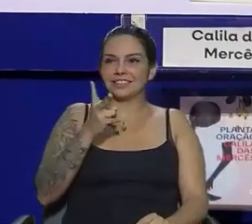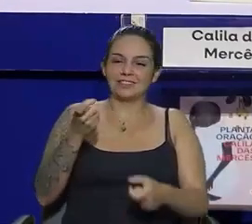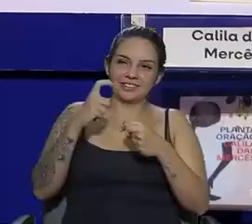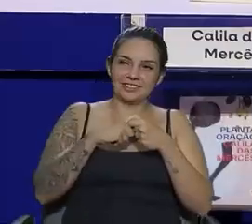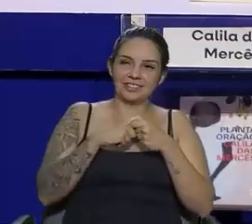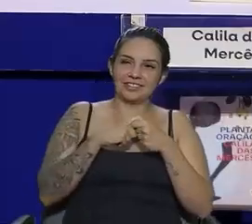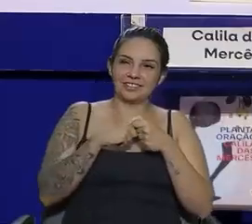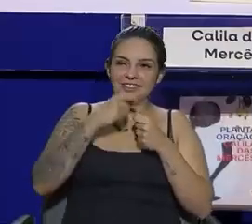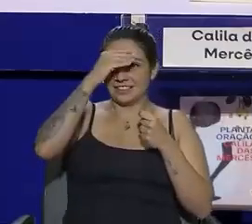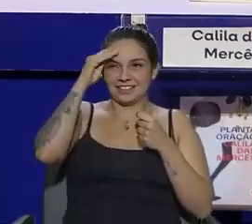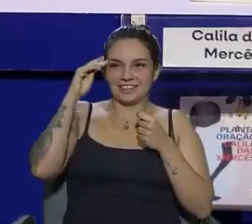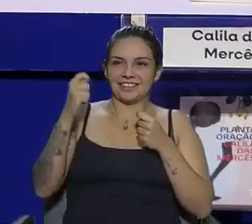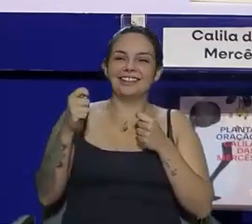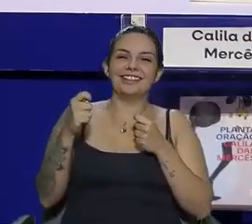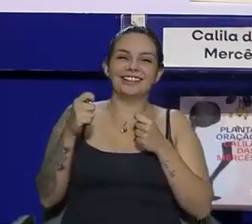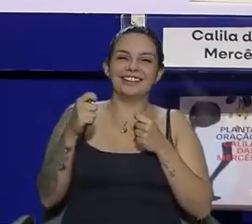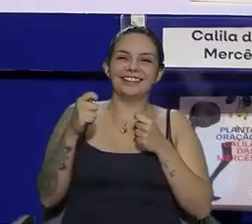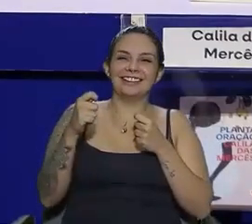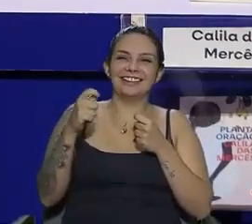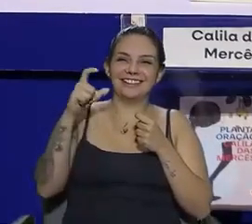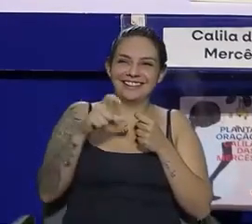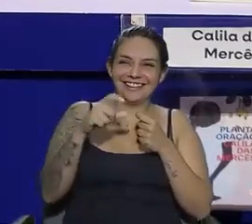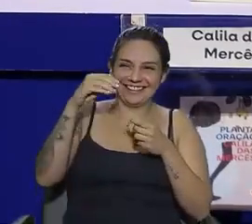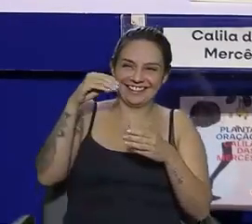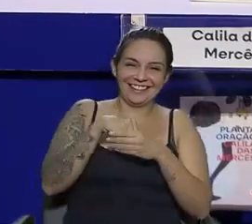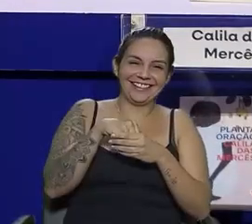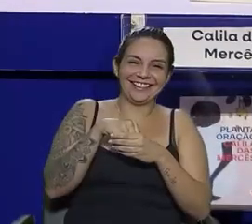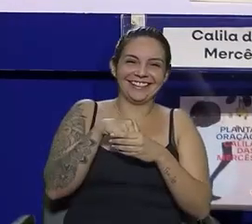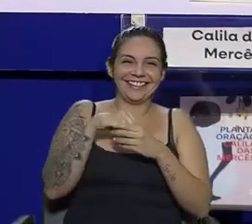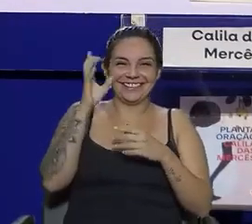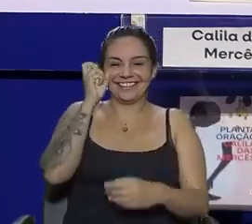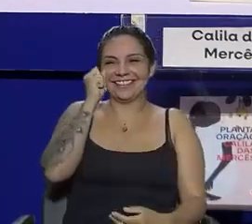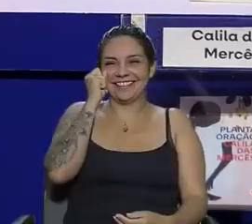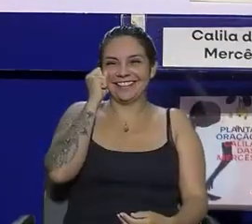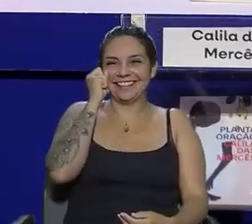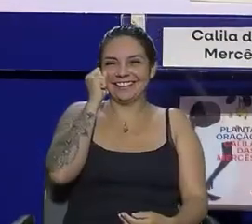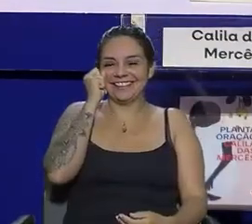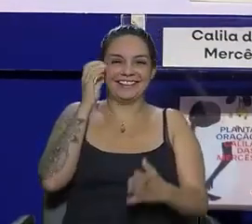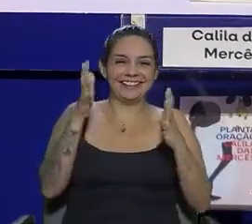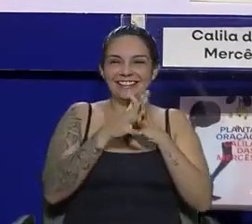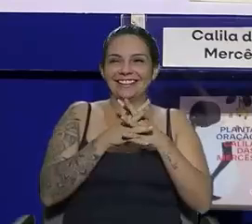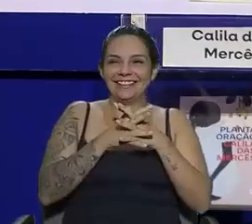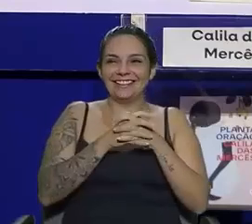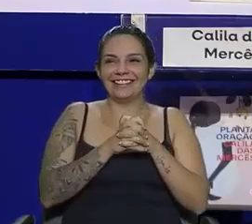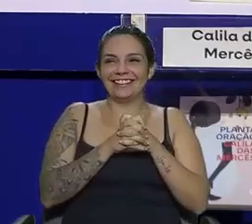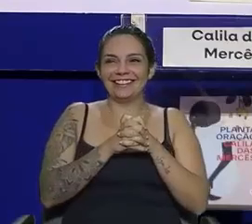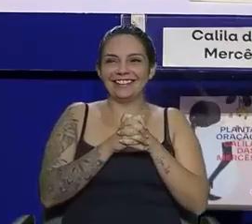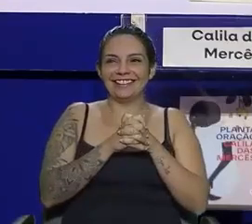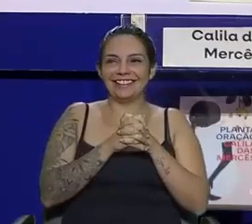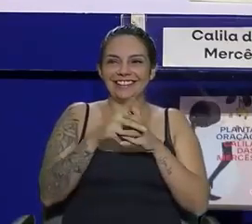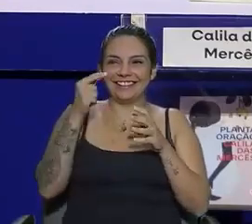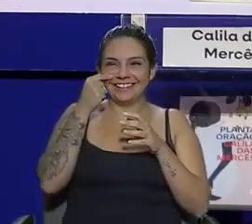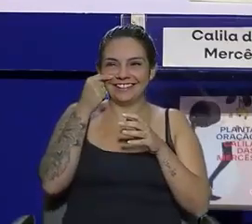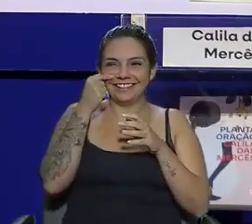voltei para lá, mas esqueci a chave, o cartão dentro do... E eu estava naquela confusão, tenho como